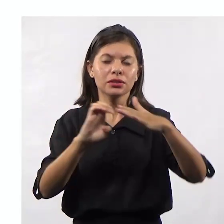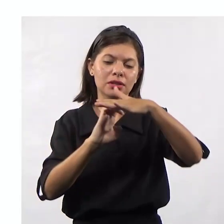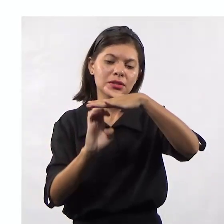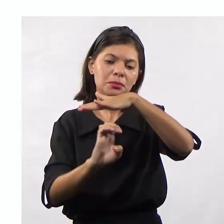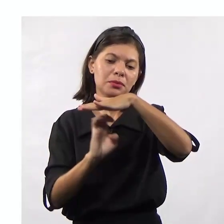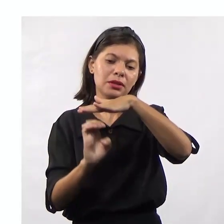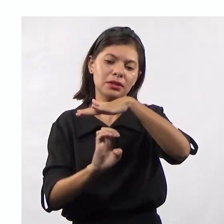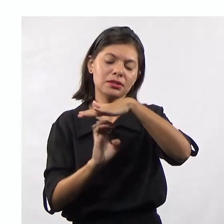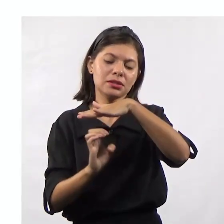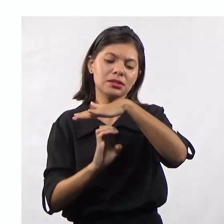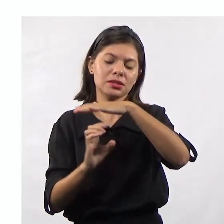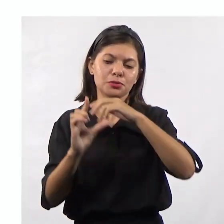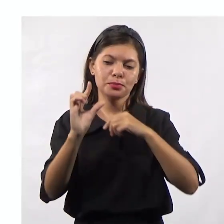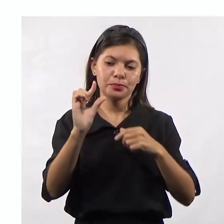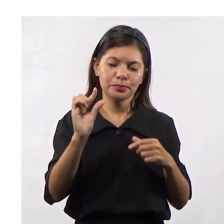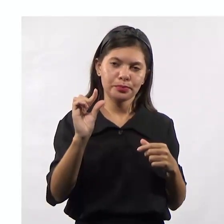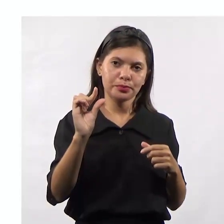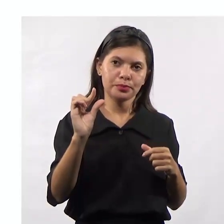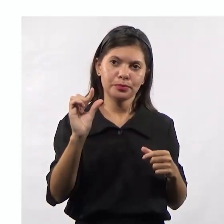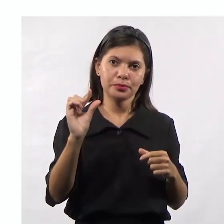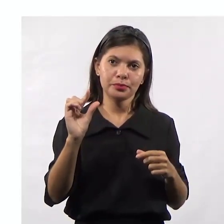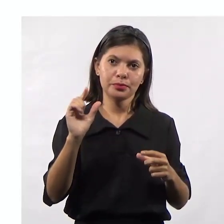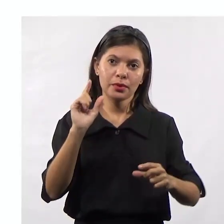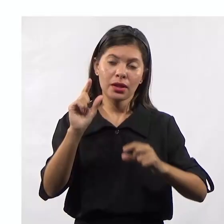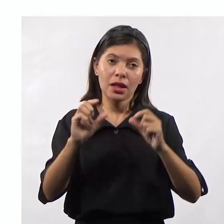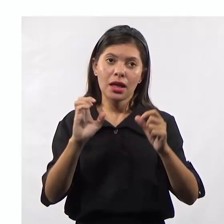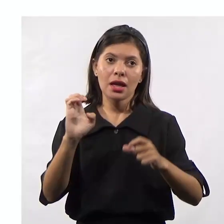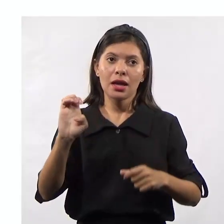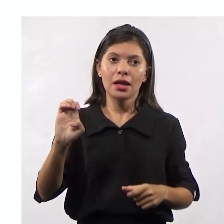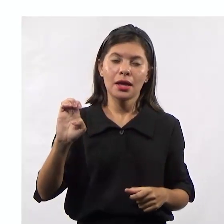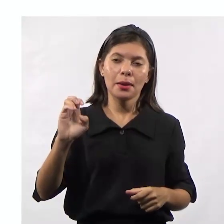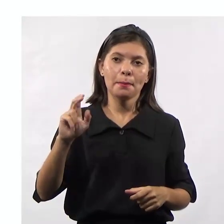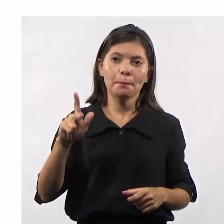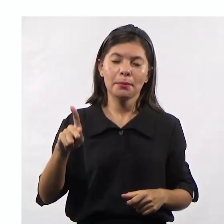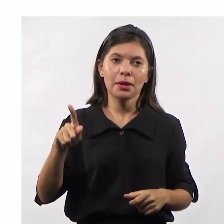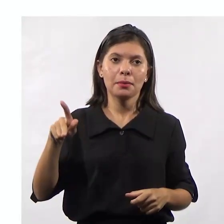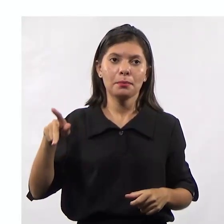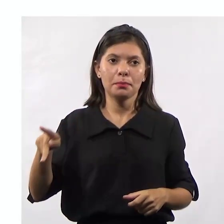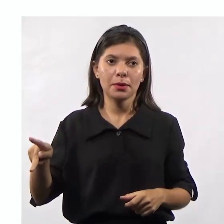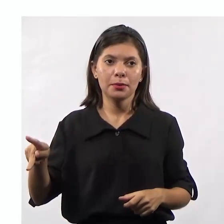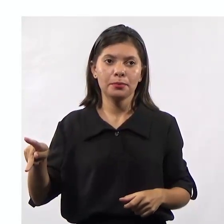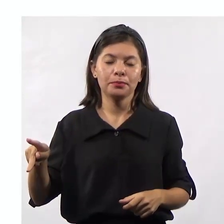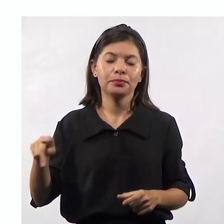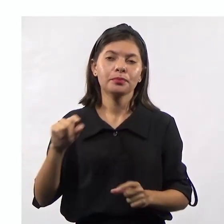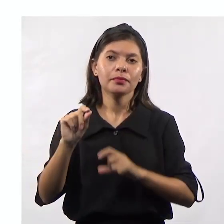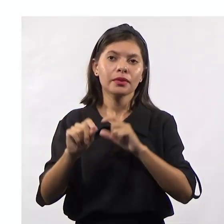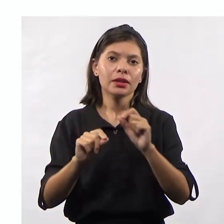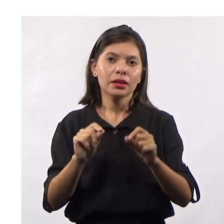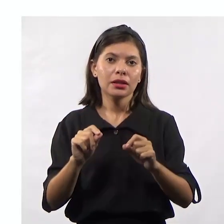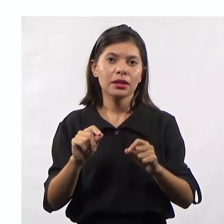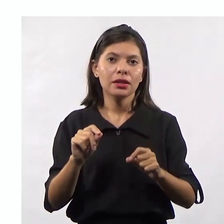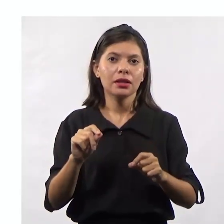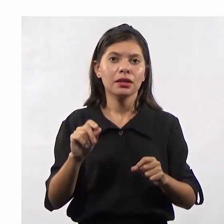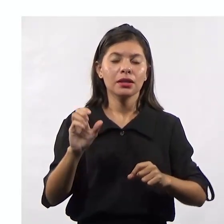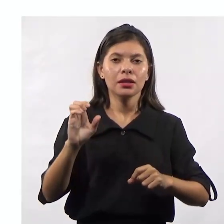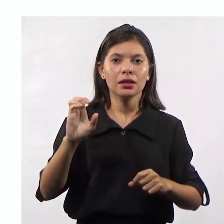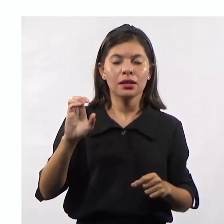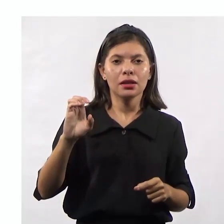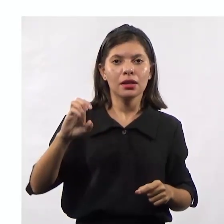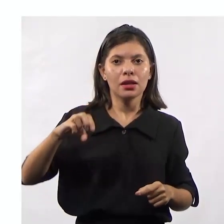empresas de pequeno porte. Quem que é, gente? É PP e das